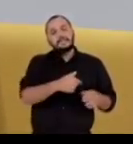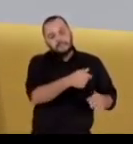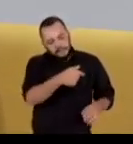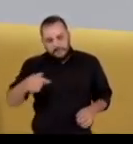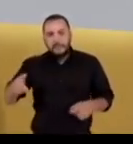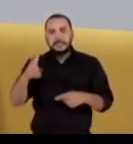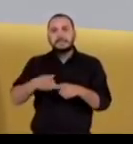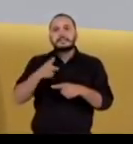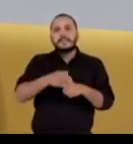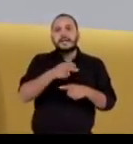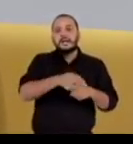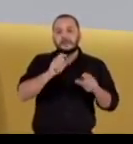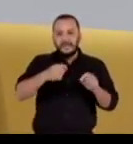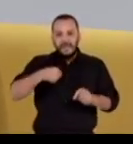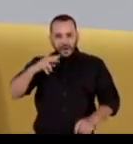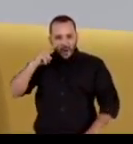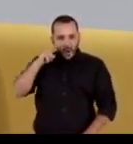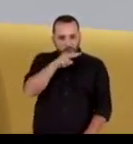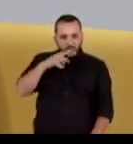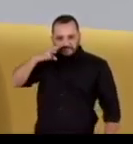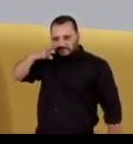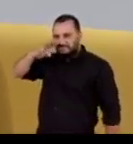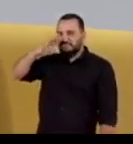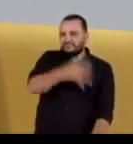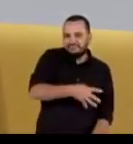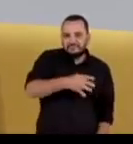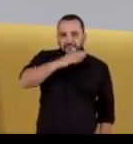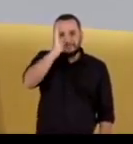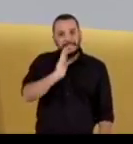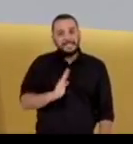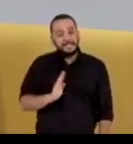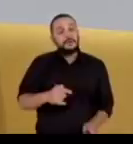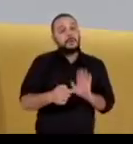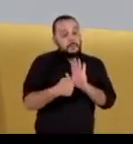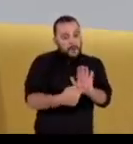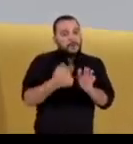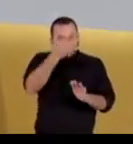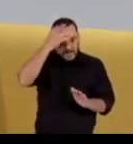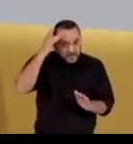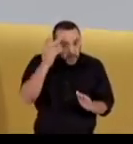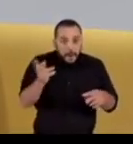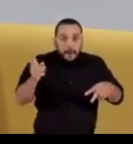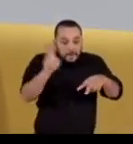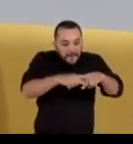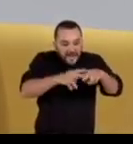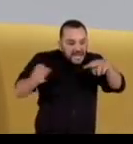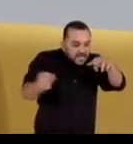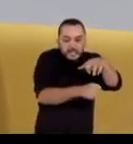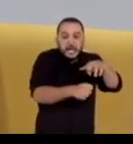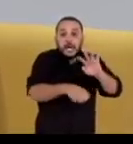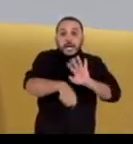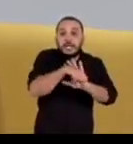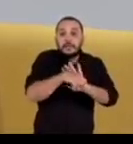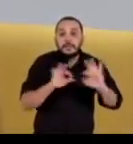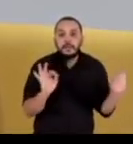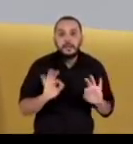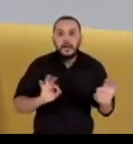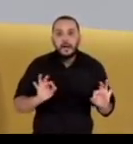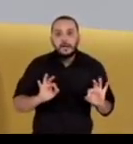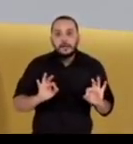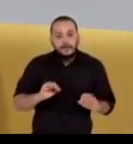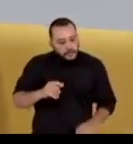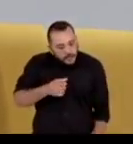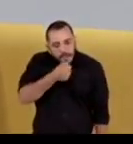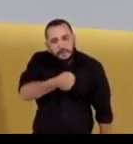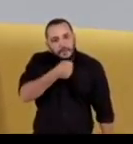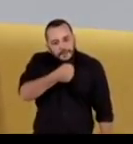a série Os Olhos que Condenam no Brasil, que mostra pessoas presas injustamente aqui no país. A reportagem é inspirada